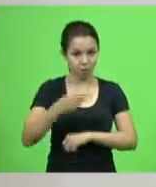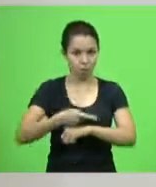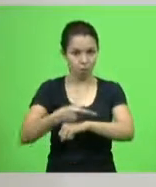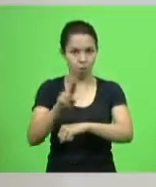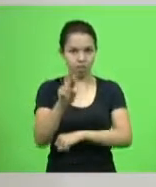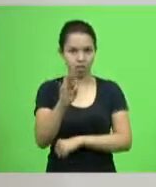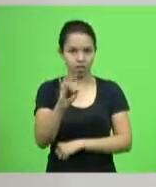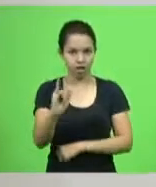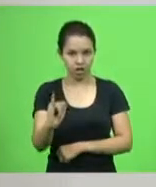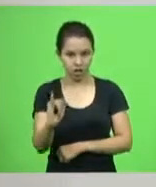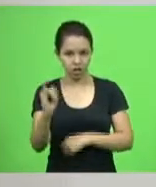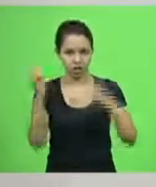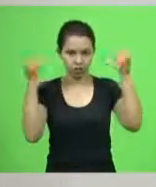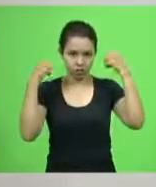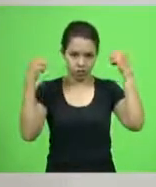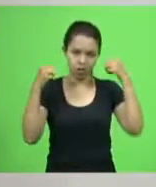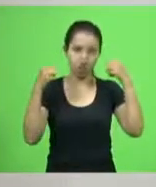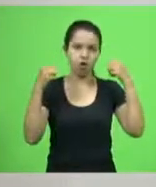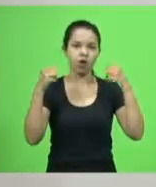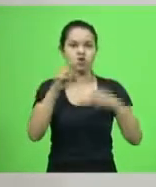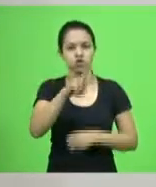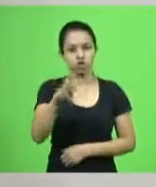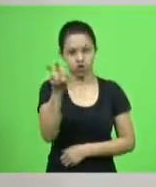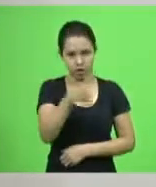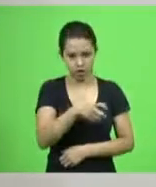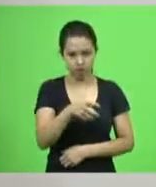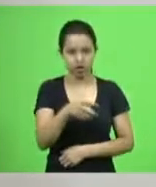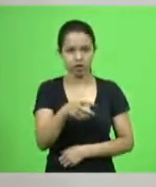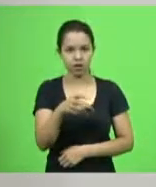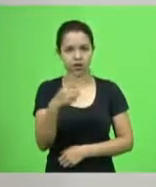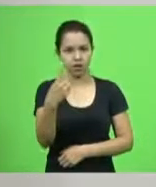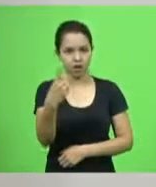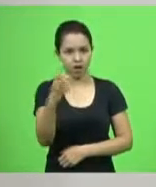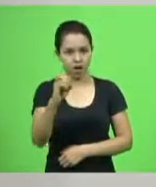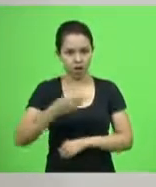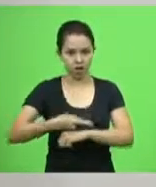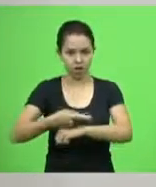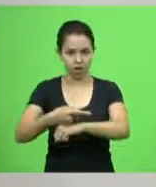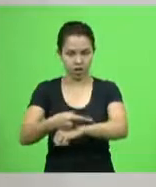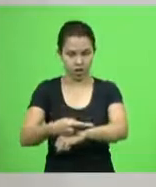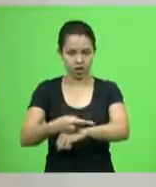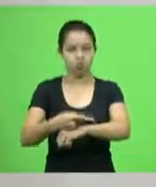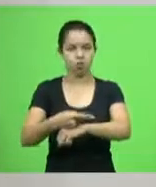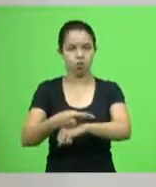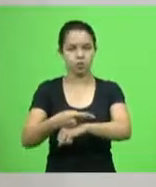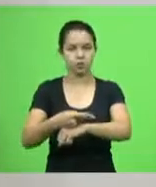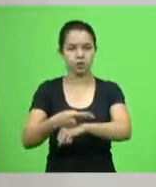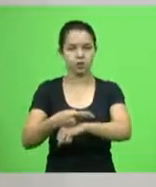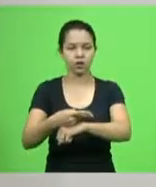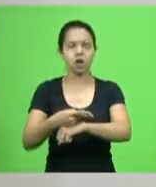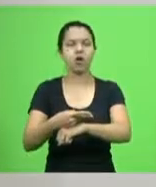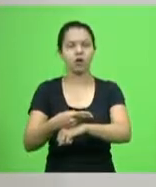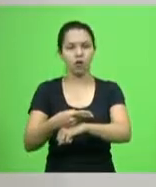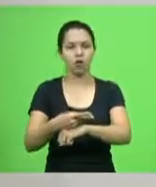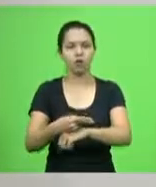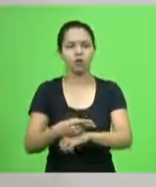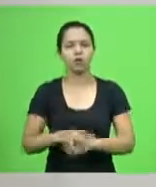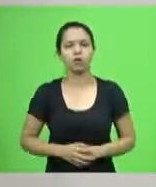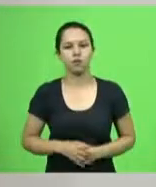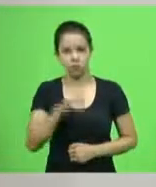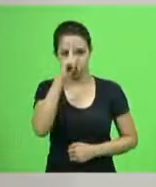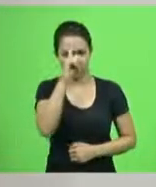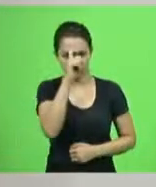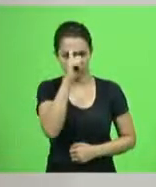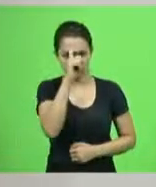São Paulo, em Xanxerê, além de 10 leitos clínicos no Hospital Frei Bruno, em Xaxim. A previsão